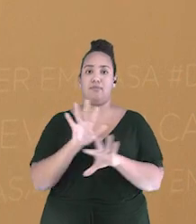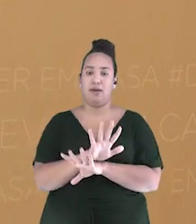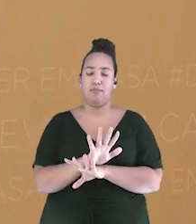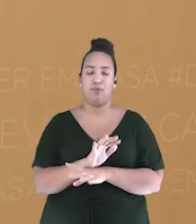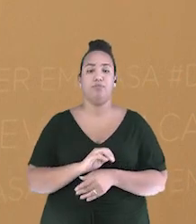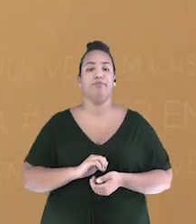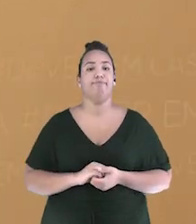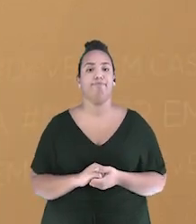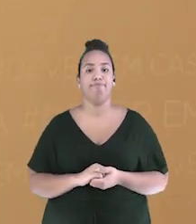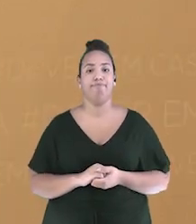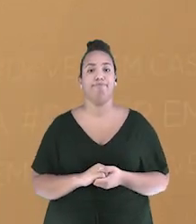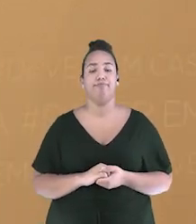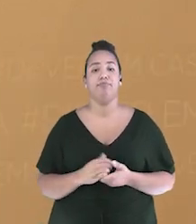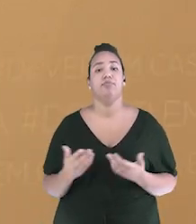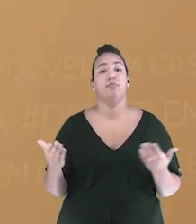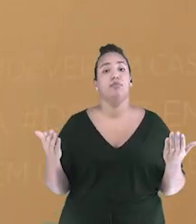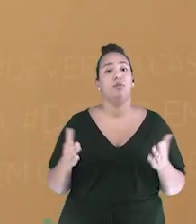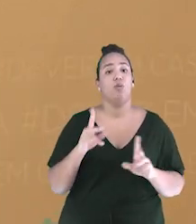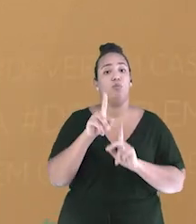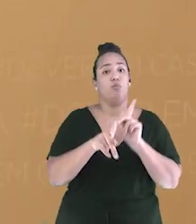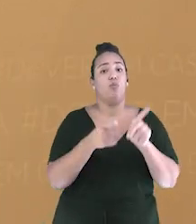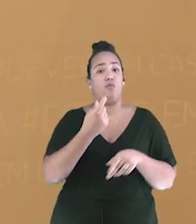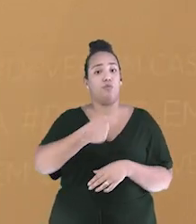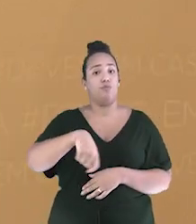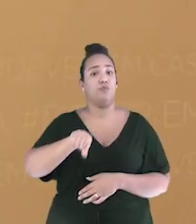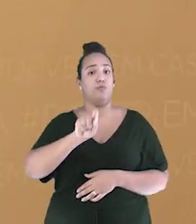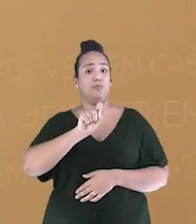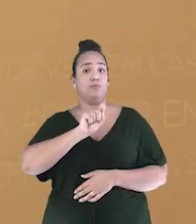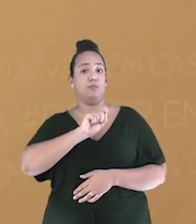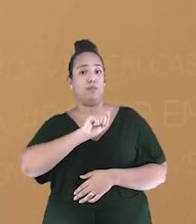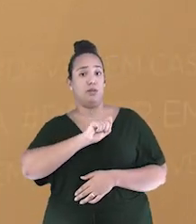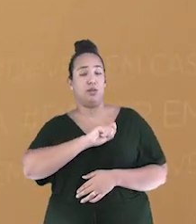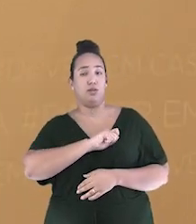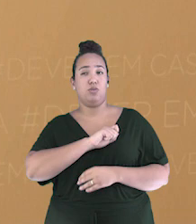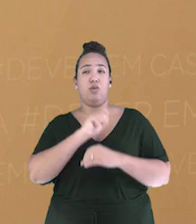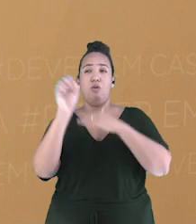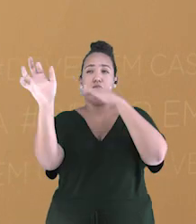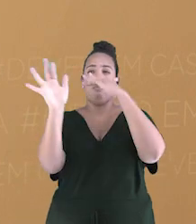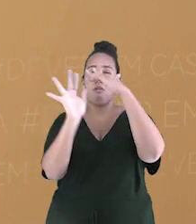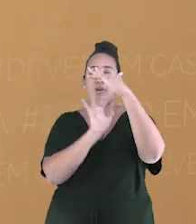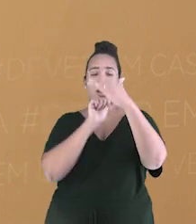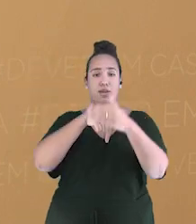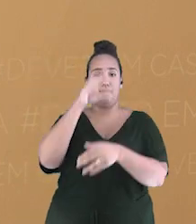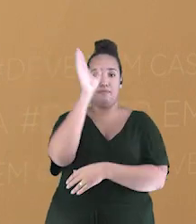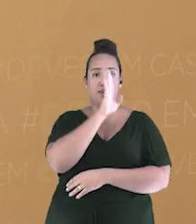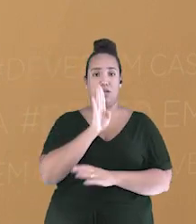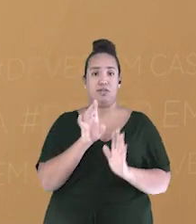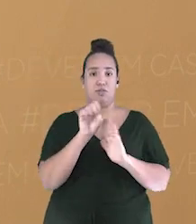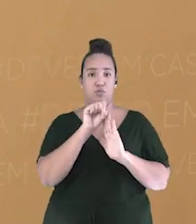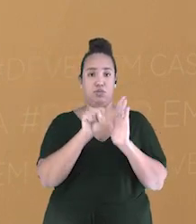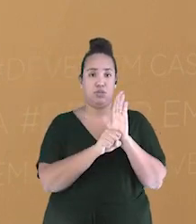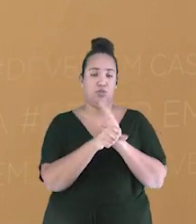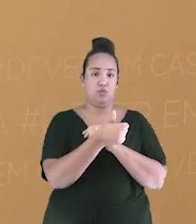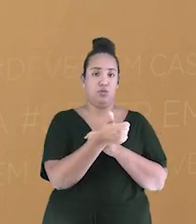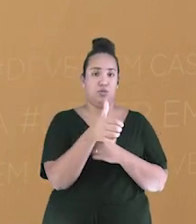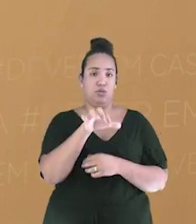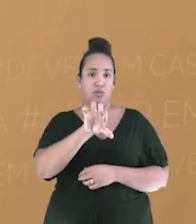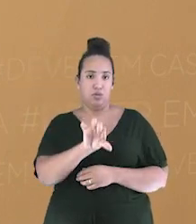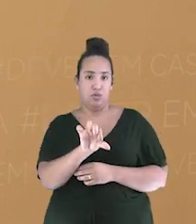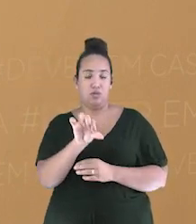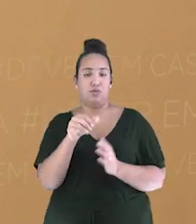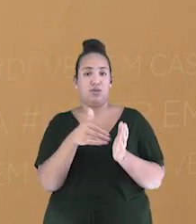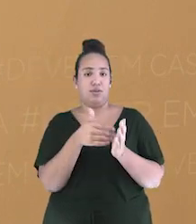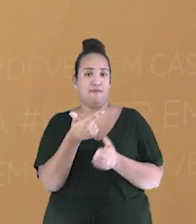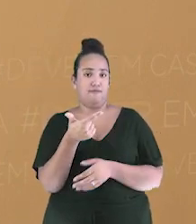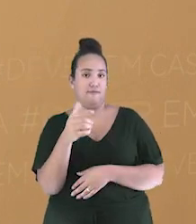por Portugal. Já os espanhóis vieram em grande quantidade para o Brasil entre os séculos 19 e 20, e